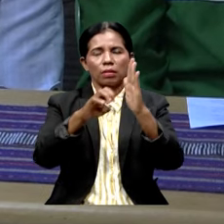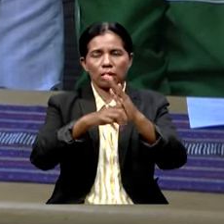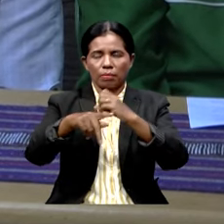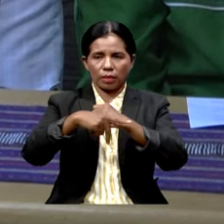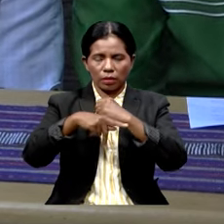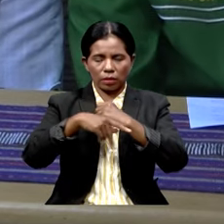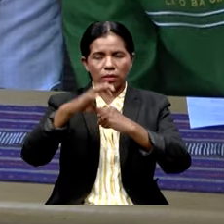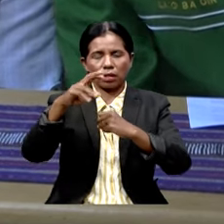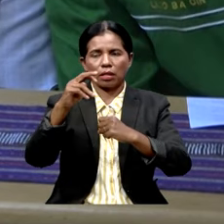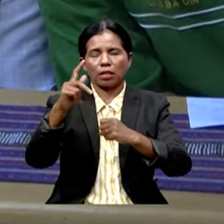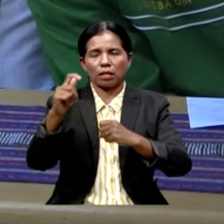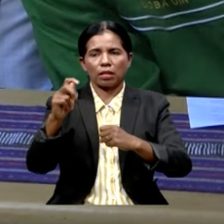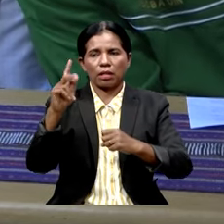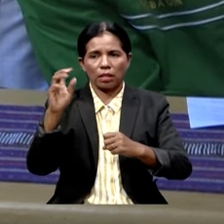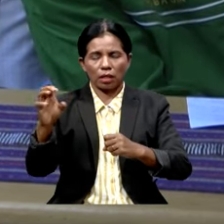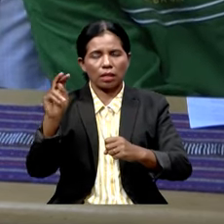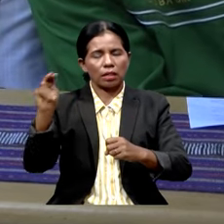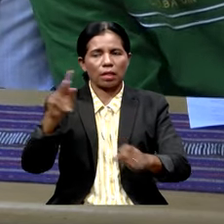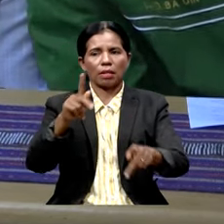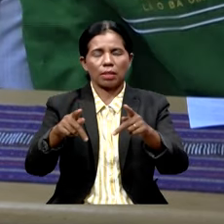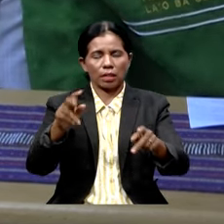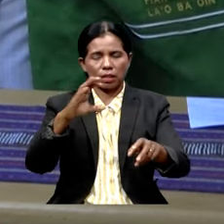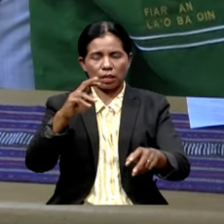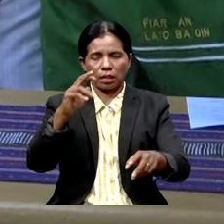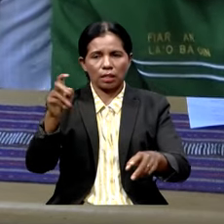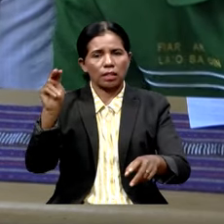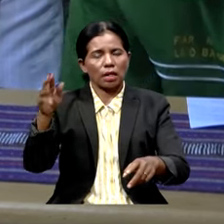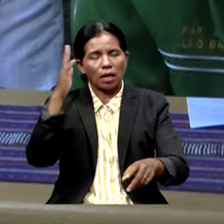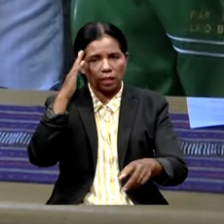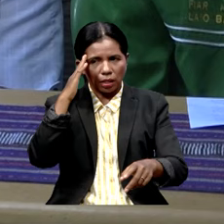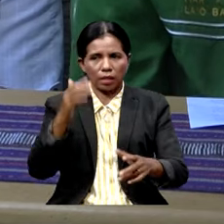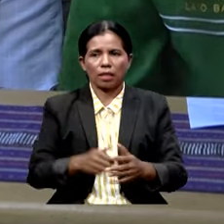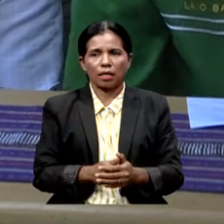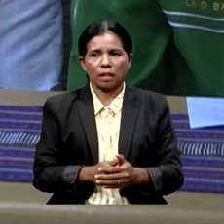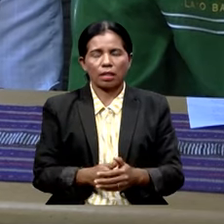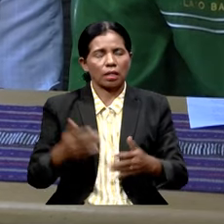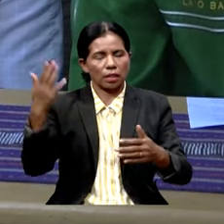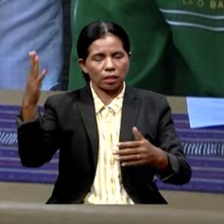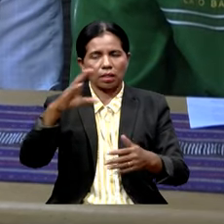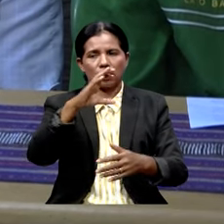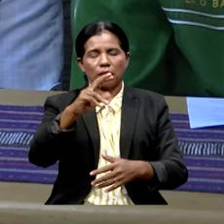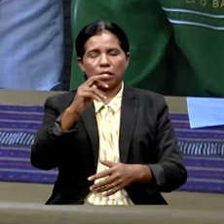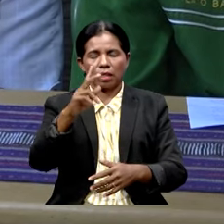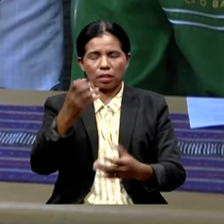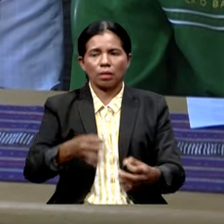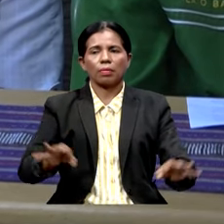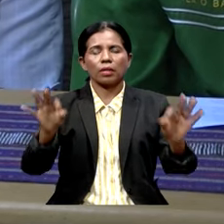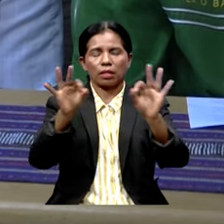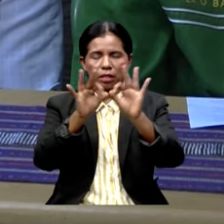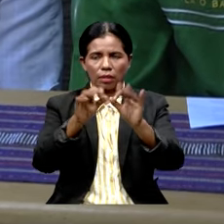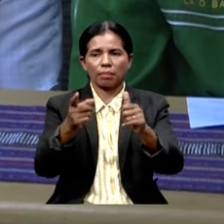CNRT toma se nia ema CNRT nia tene deja kata ia CNRT ne prioridade primeiro